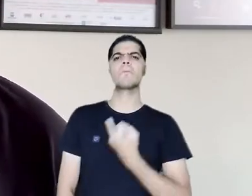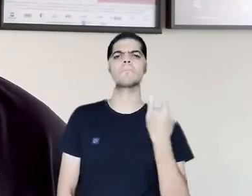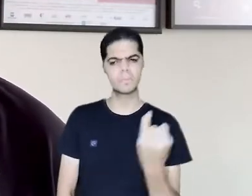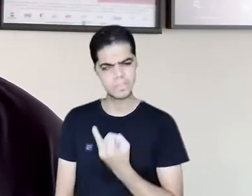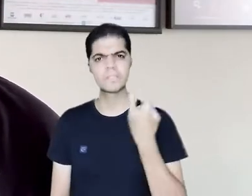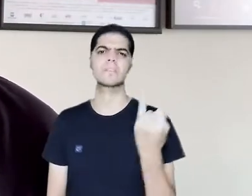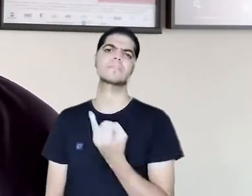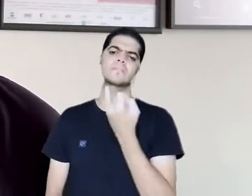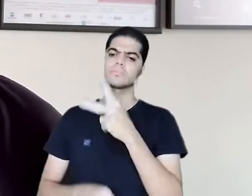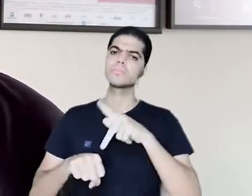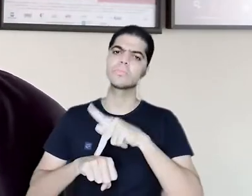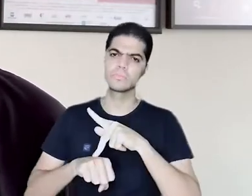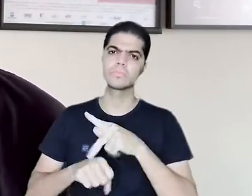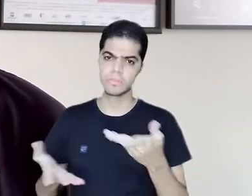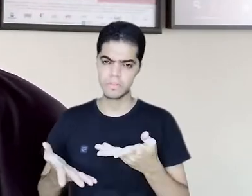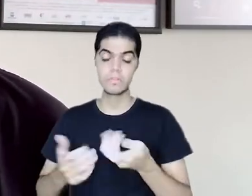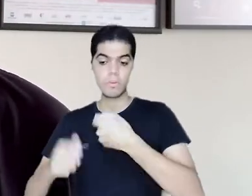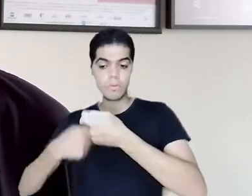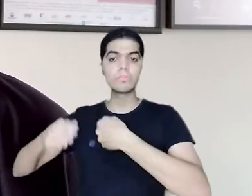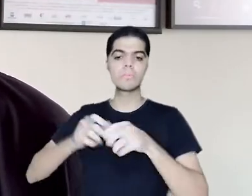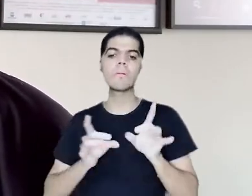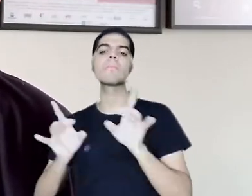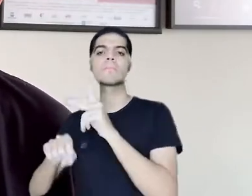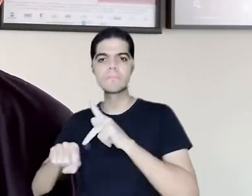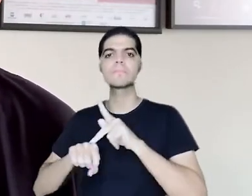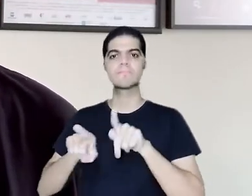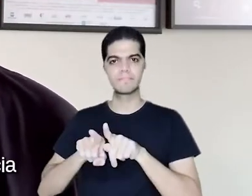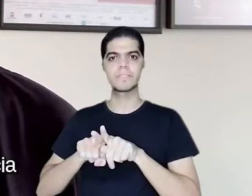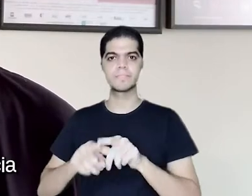grande importância simbólica e econômica para o país.